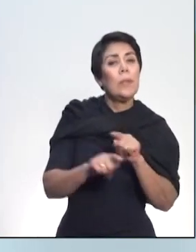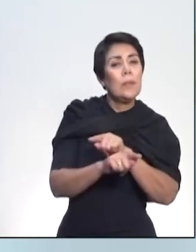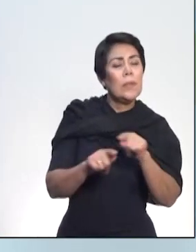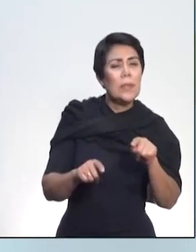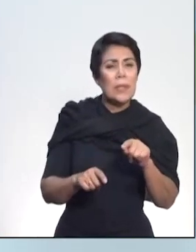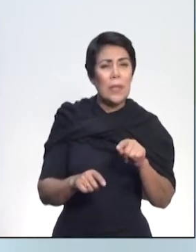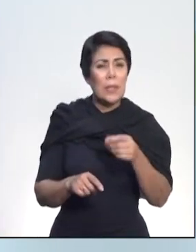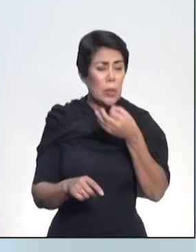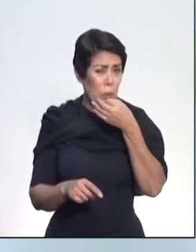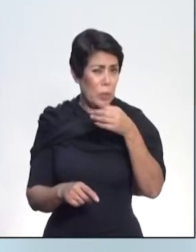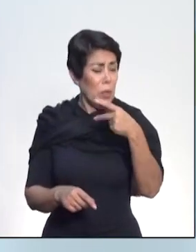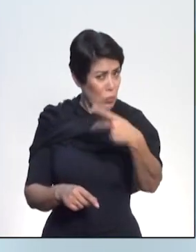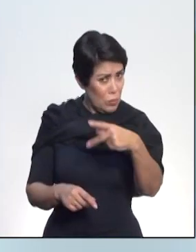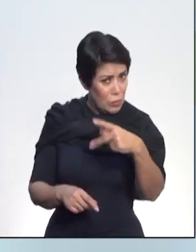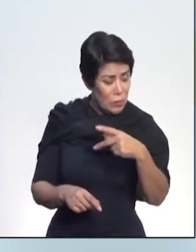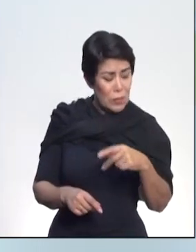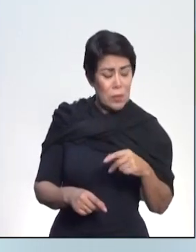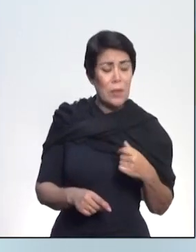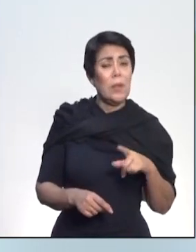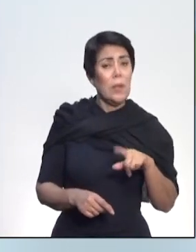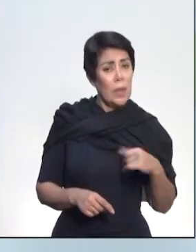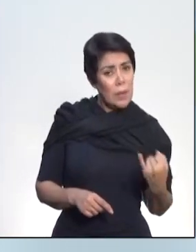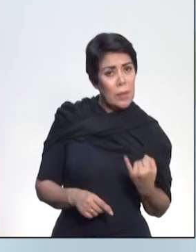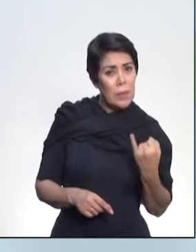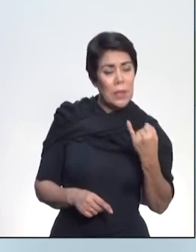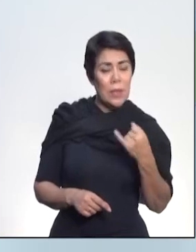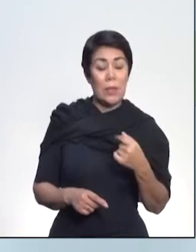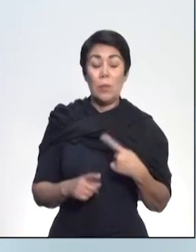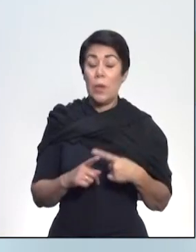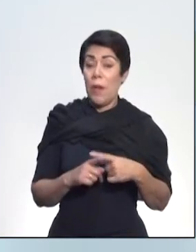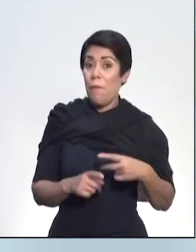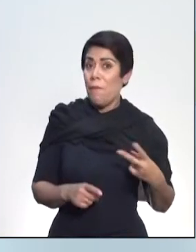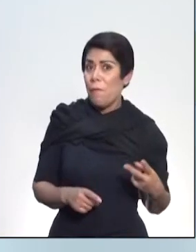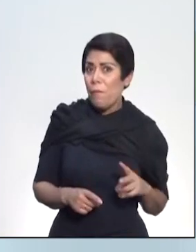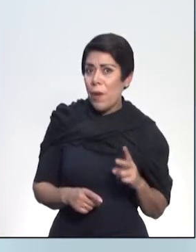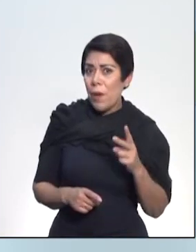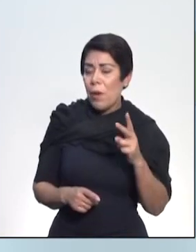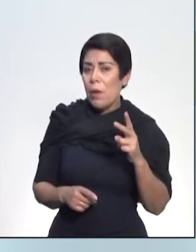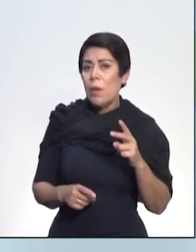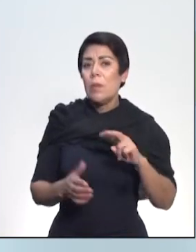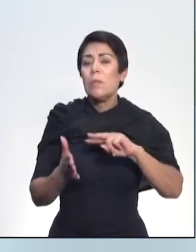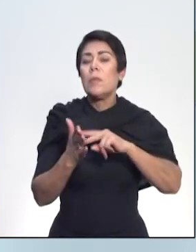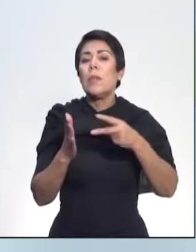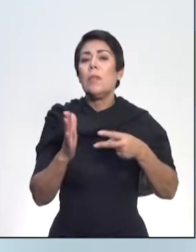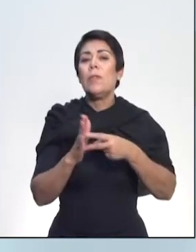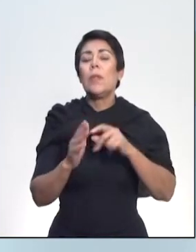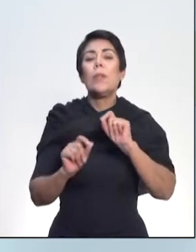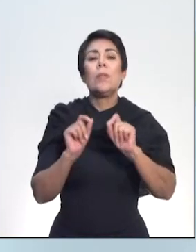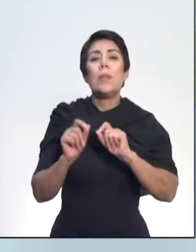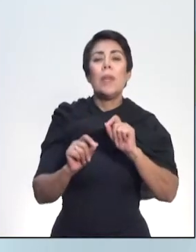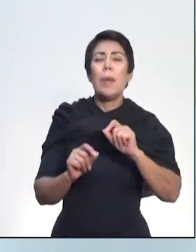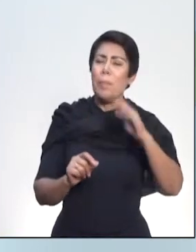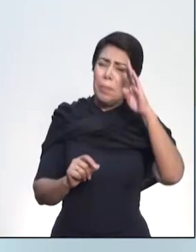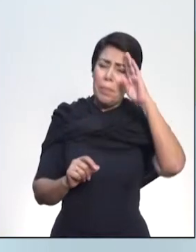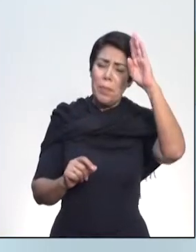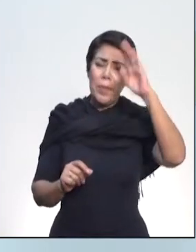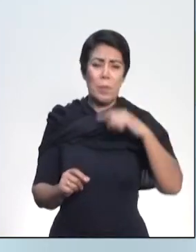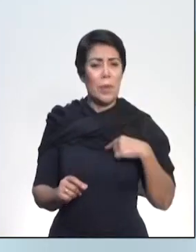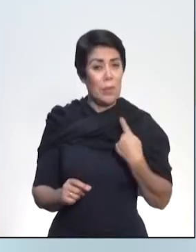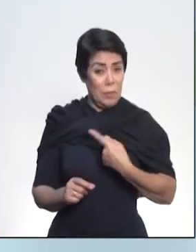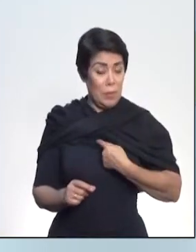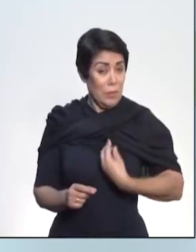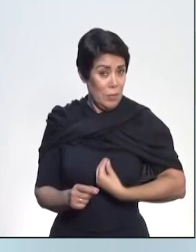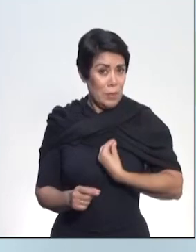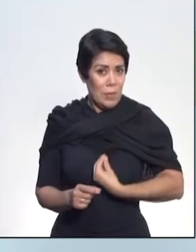consideram importantes. Lembrando que, quando a gente fala de valores, é aquilo que a gente prioriza em nossa vida, aquilo que a